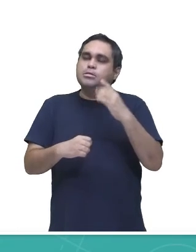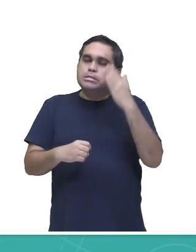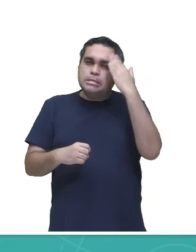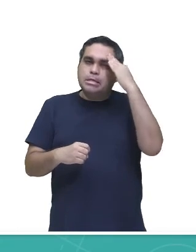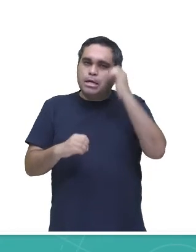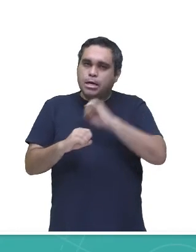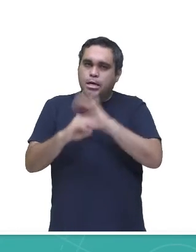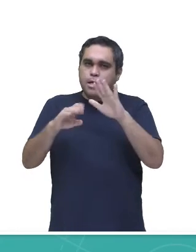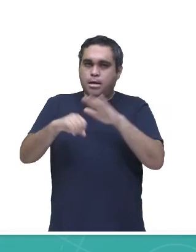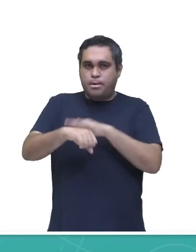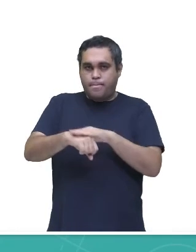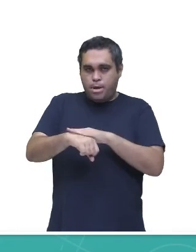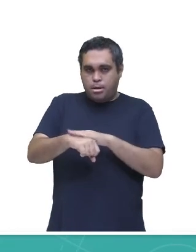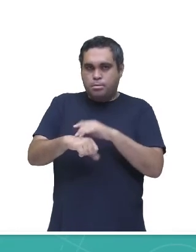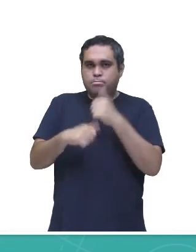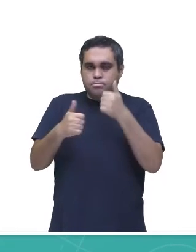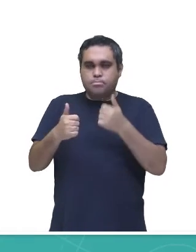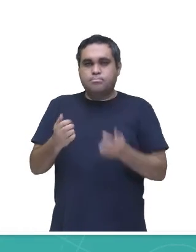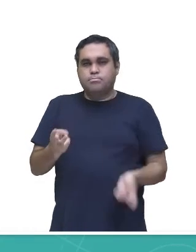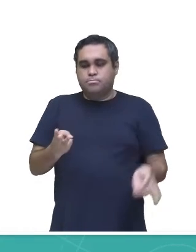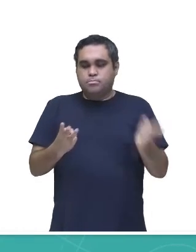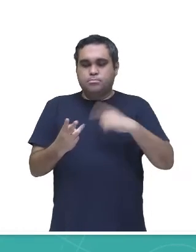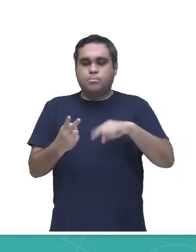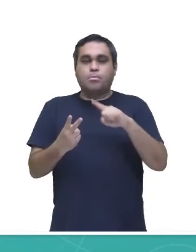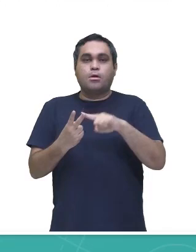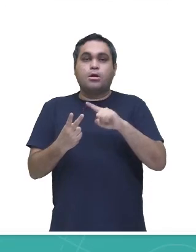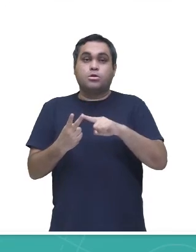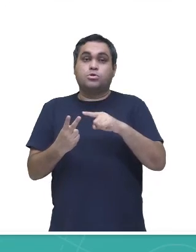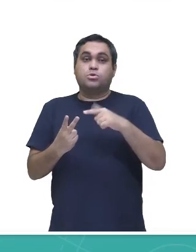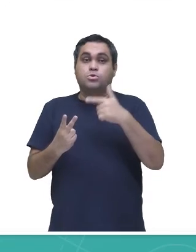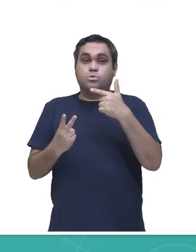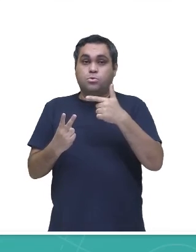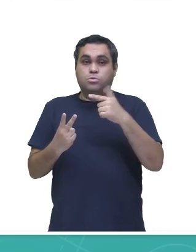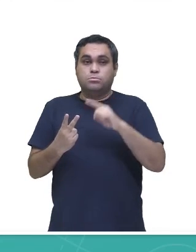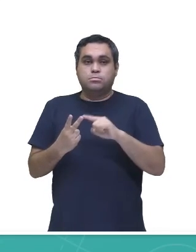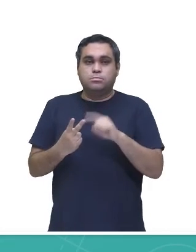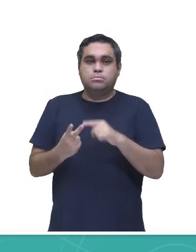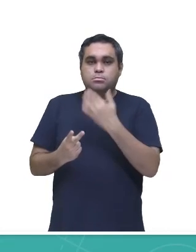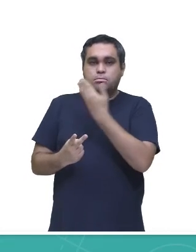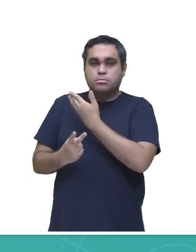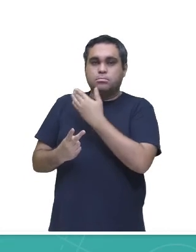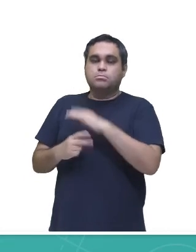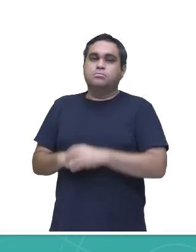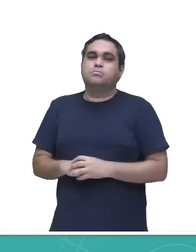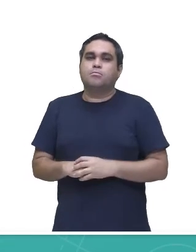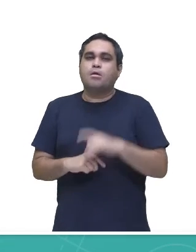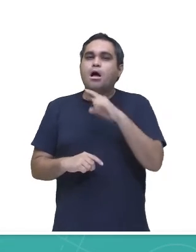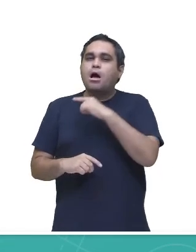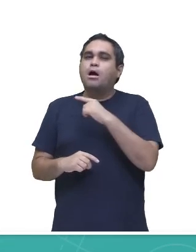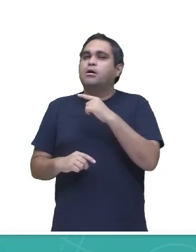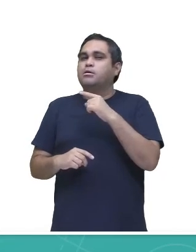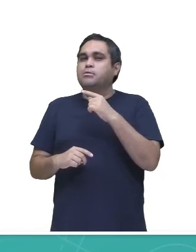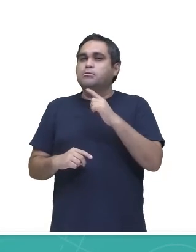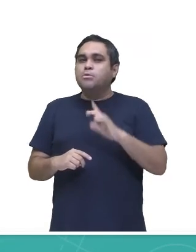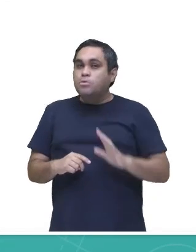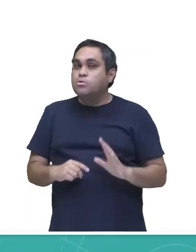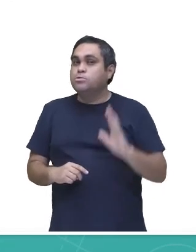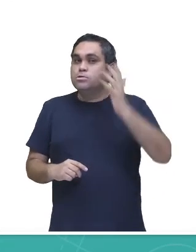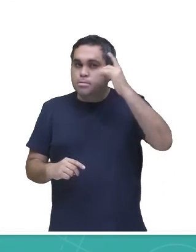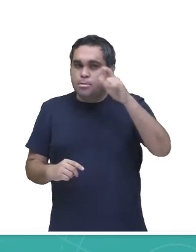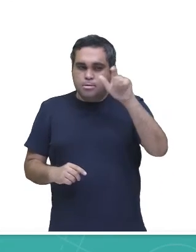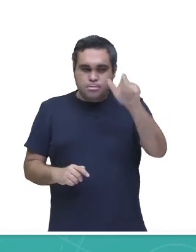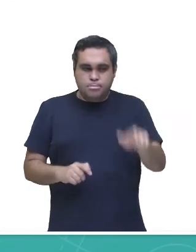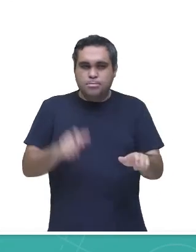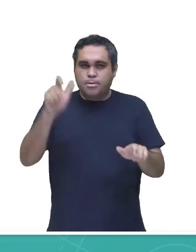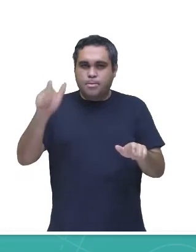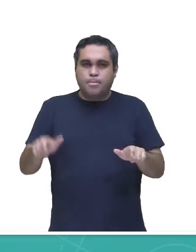certo? Vamos agora para a nossa questão de número 2. Na nossa questão de número 2, a gente trouxe uma situação aí, ó, que é